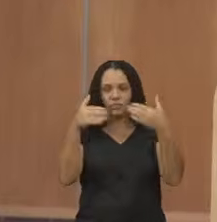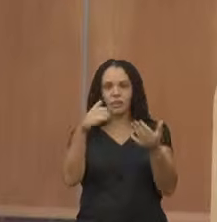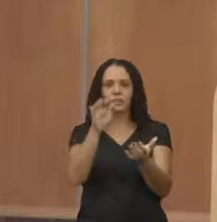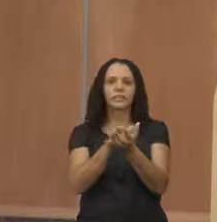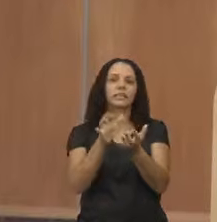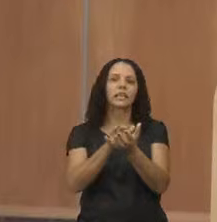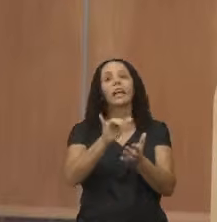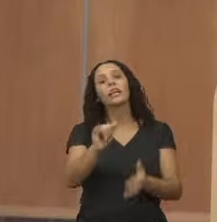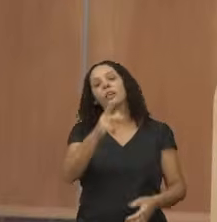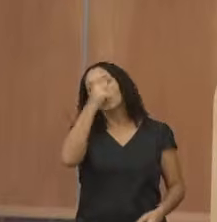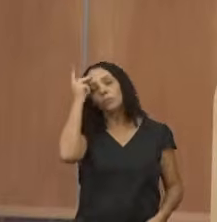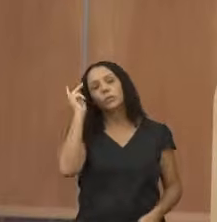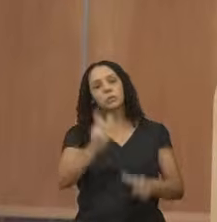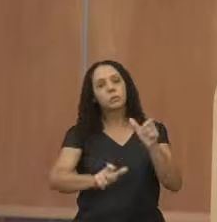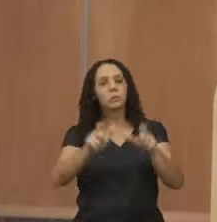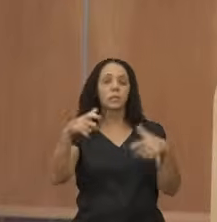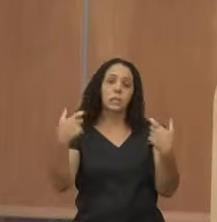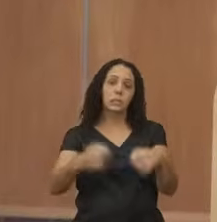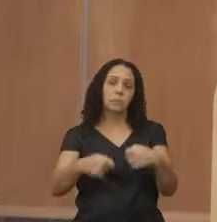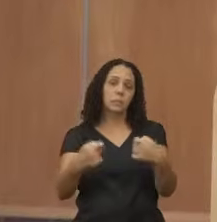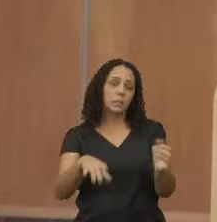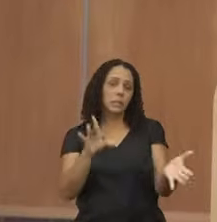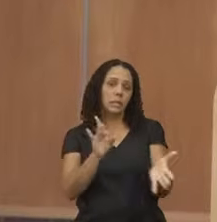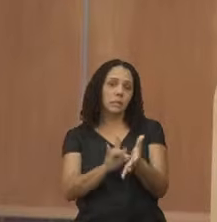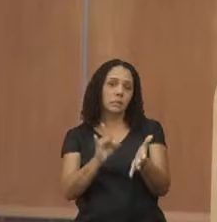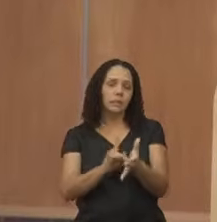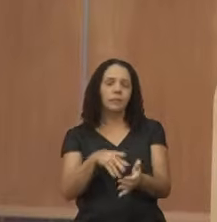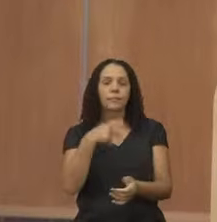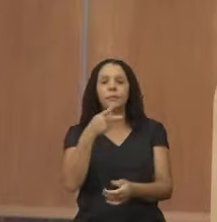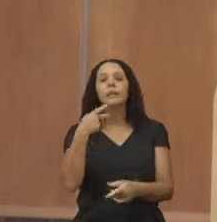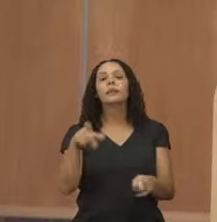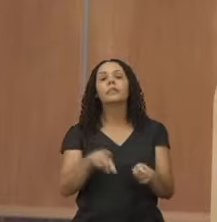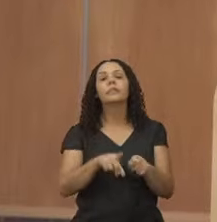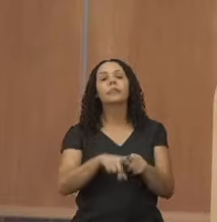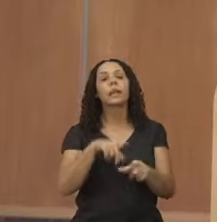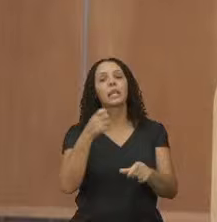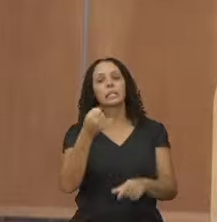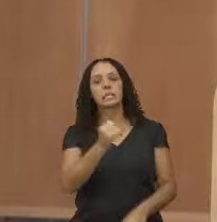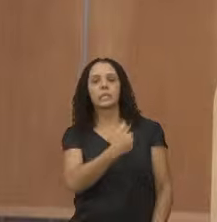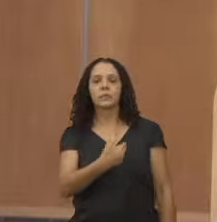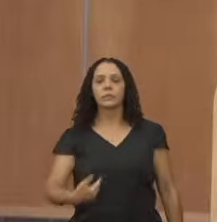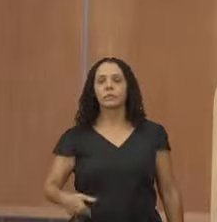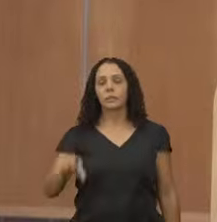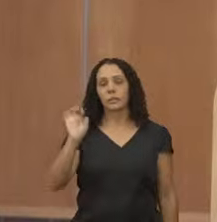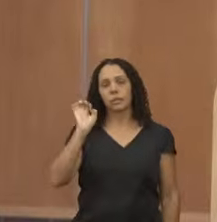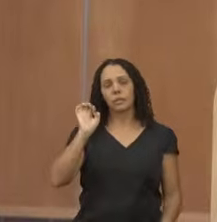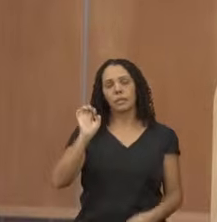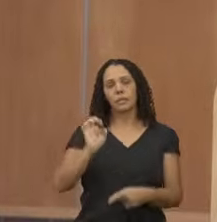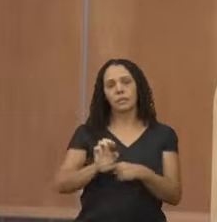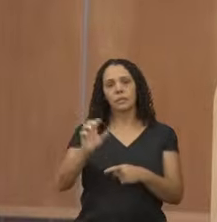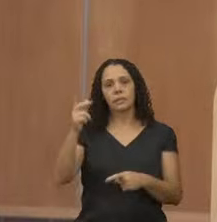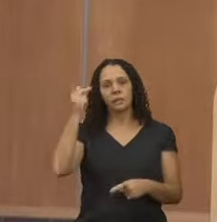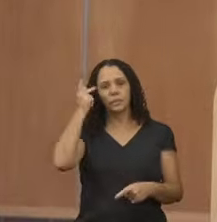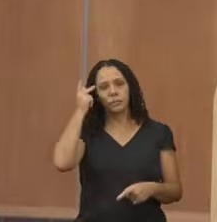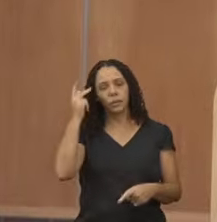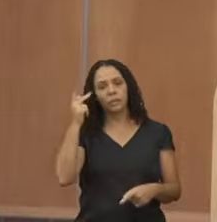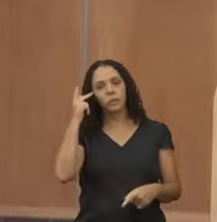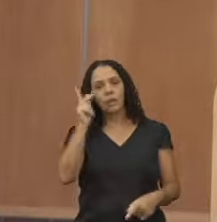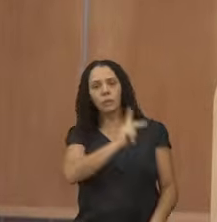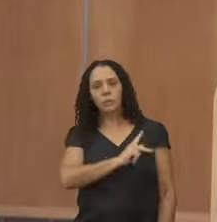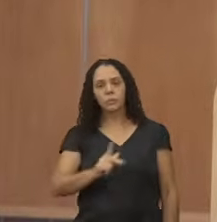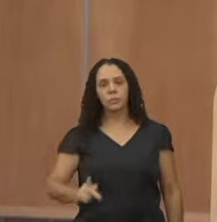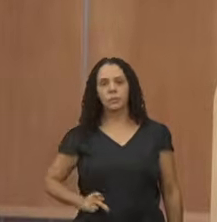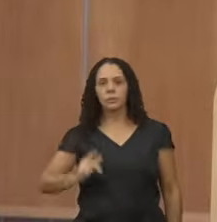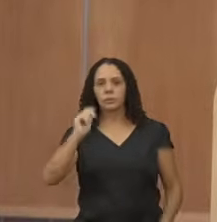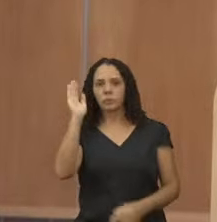E digo ainda, que se o governo do estado de São Paulo e o presidente da República não precisava